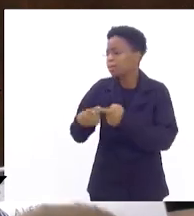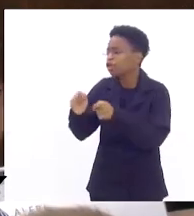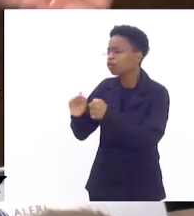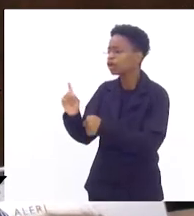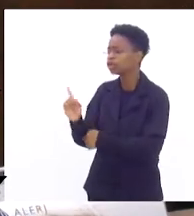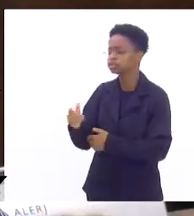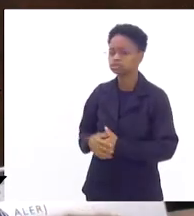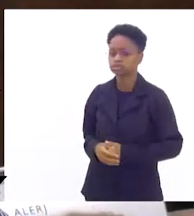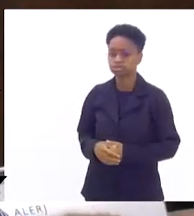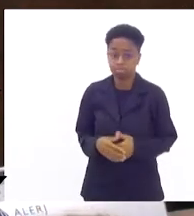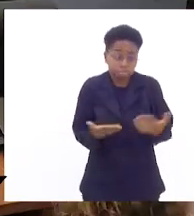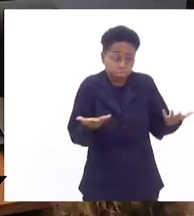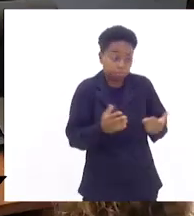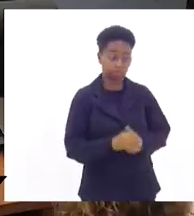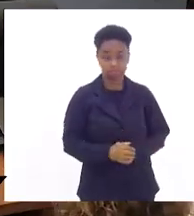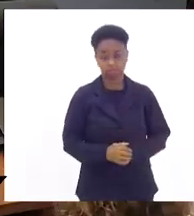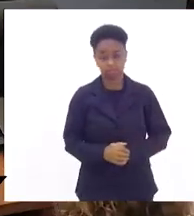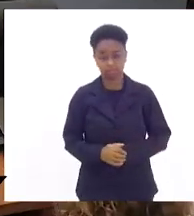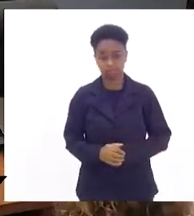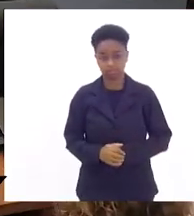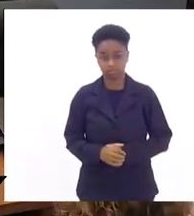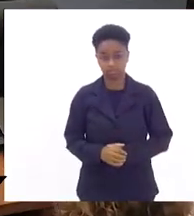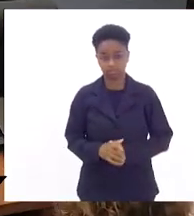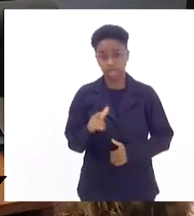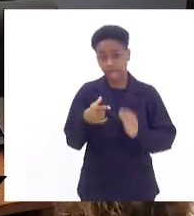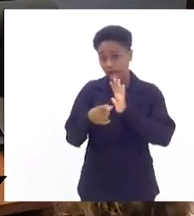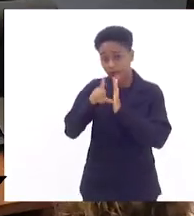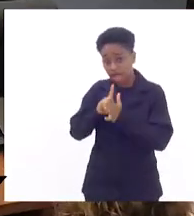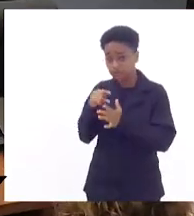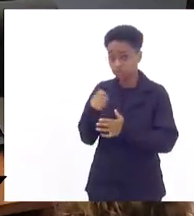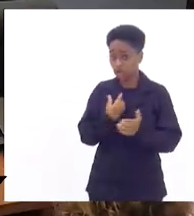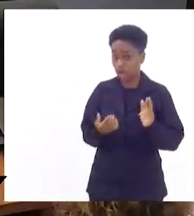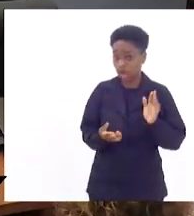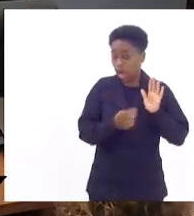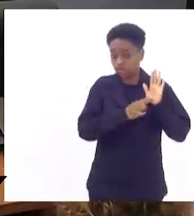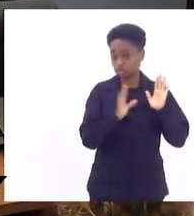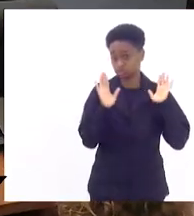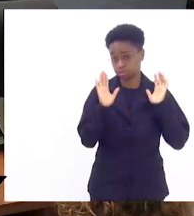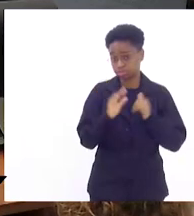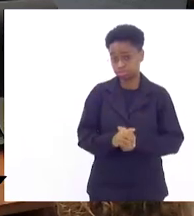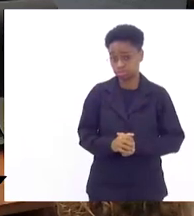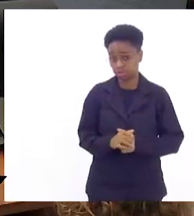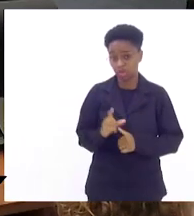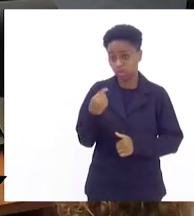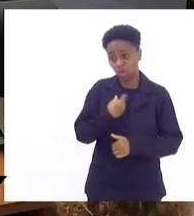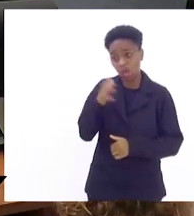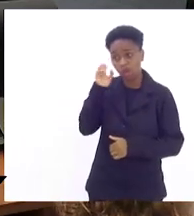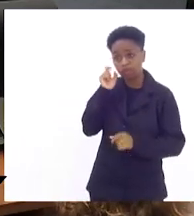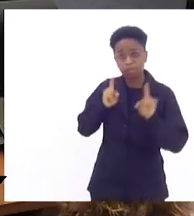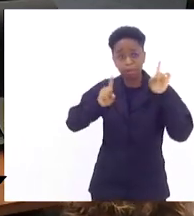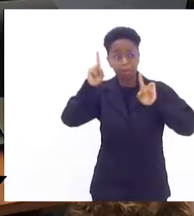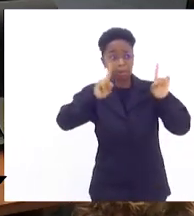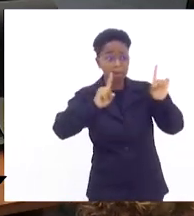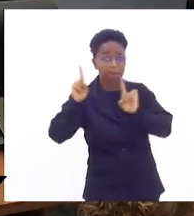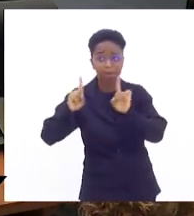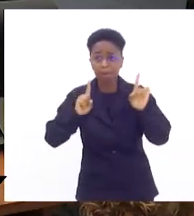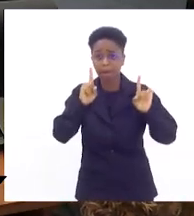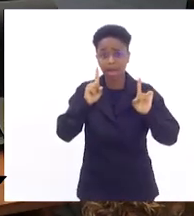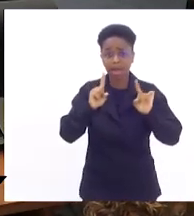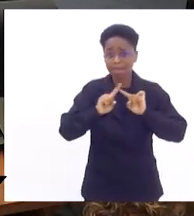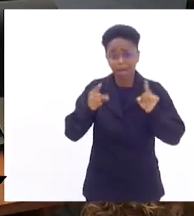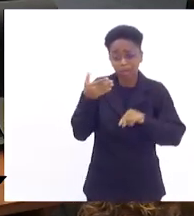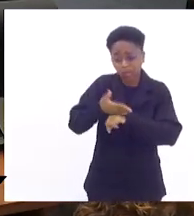isso? Foi antes da gente assumir. A gente disputou um leilão que a gente não participou